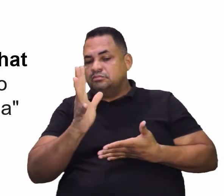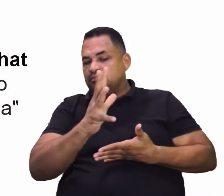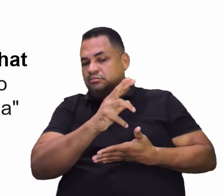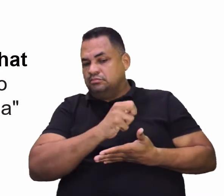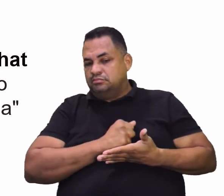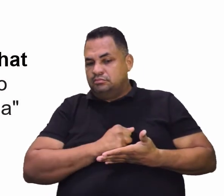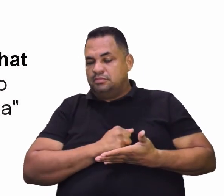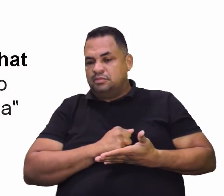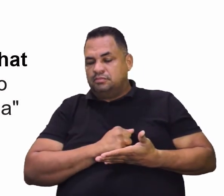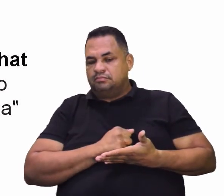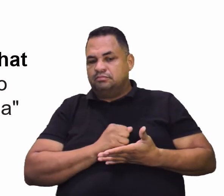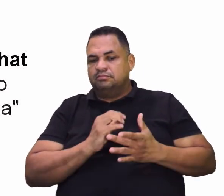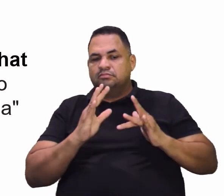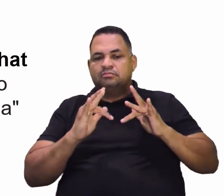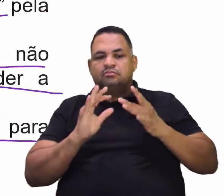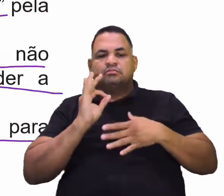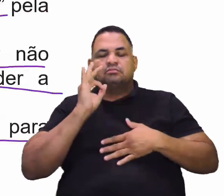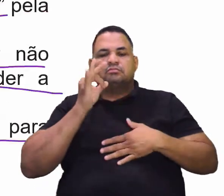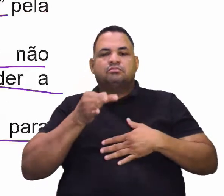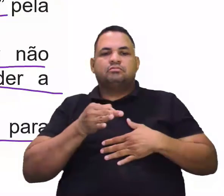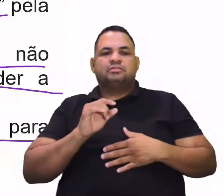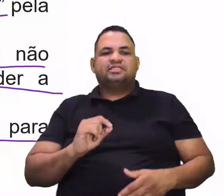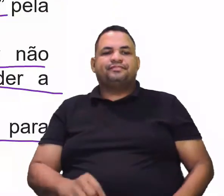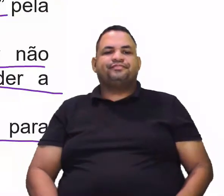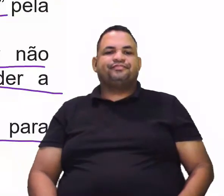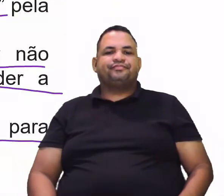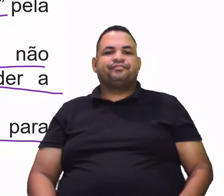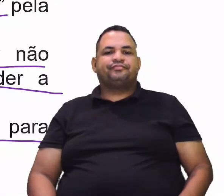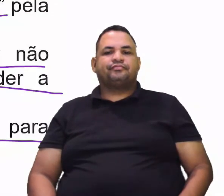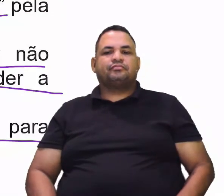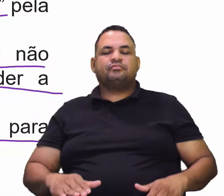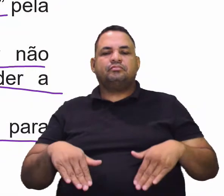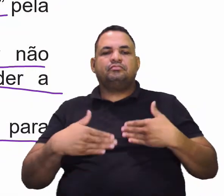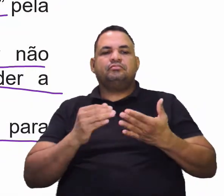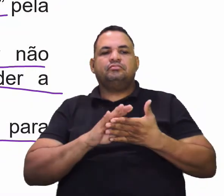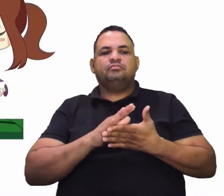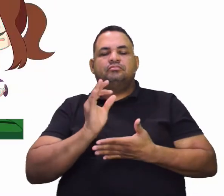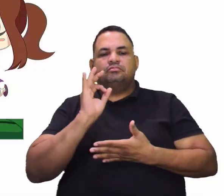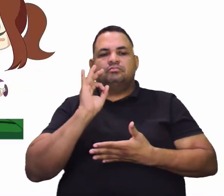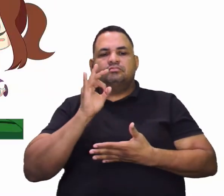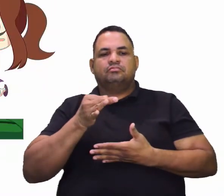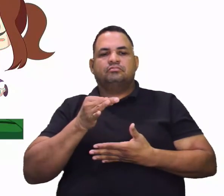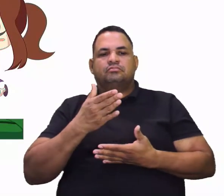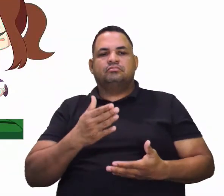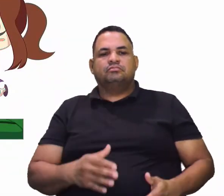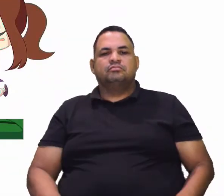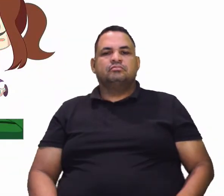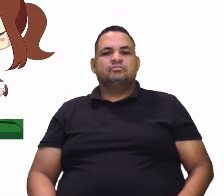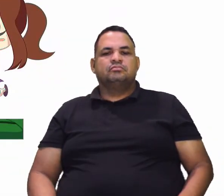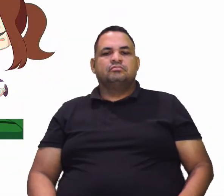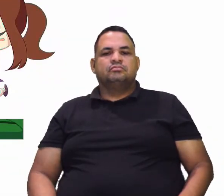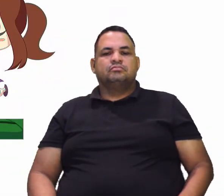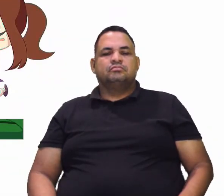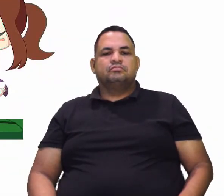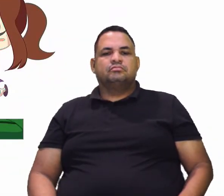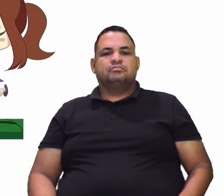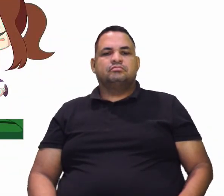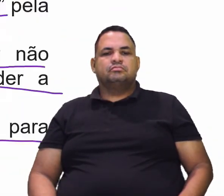certamente tomá-la dele. E é correto afirmar o quê? Qual seria a alternativa correta? Opa,